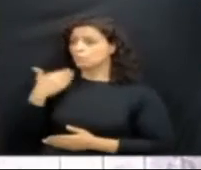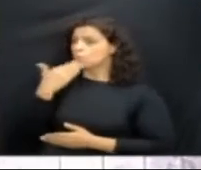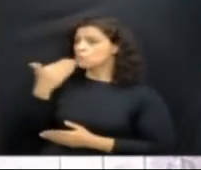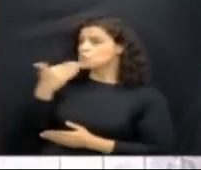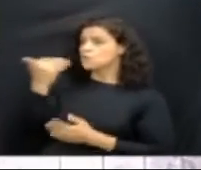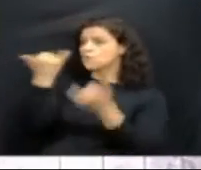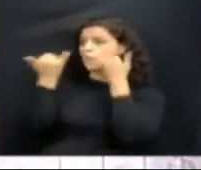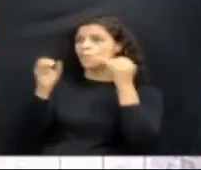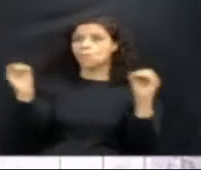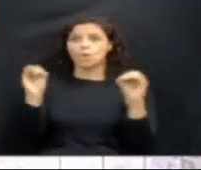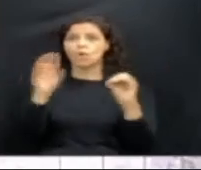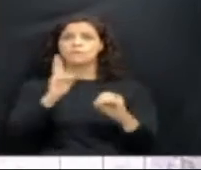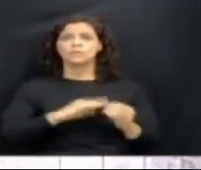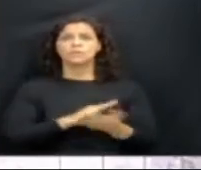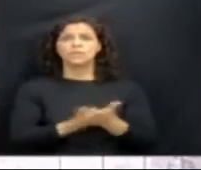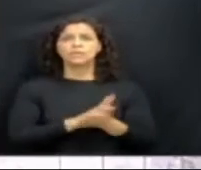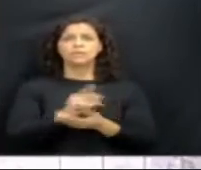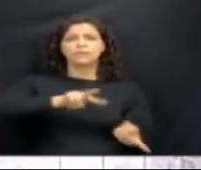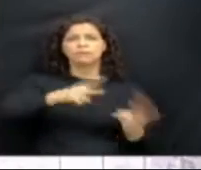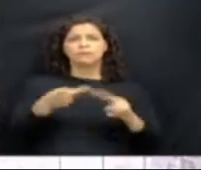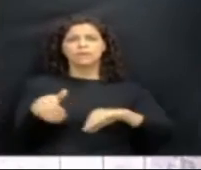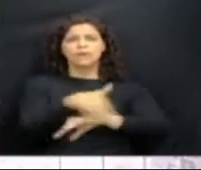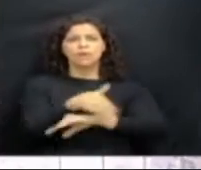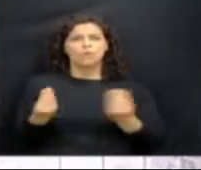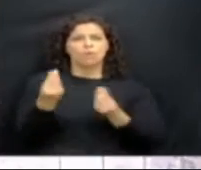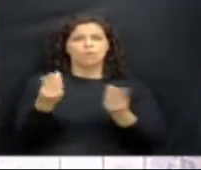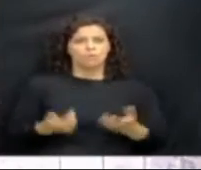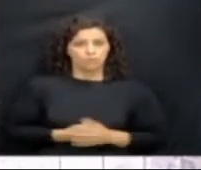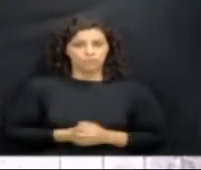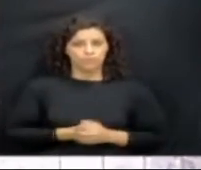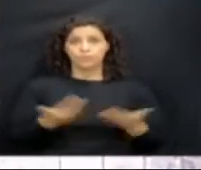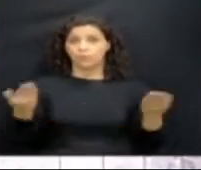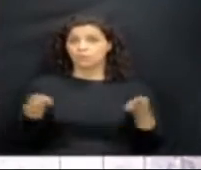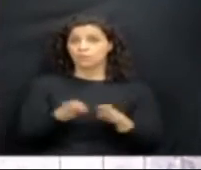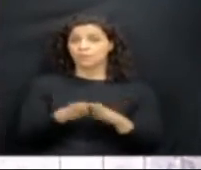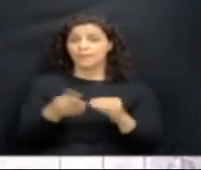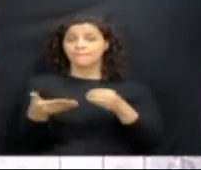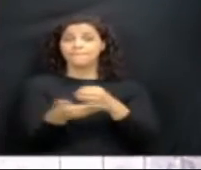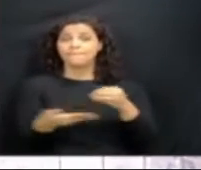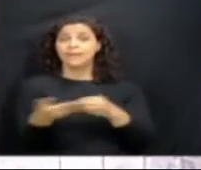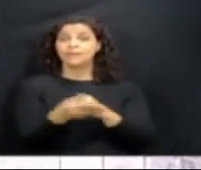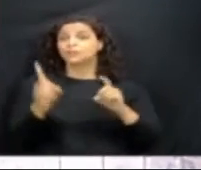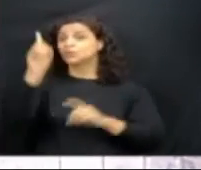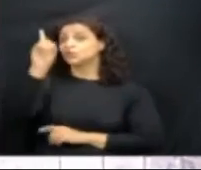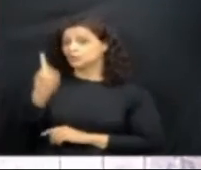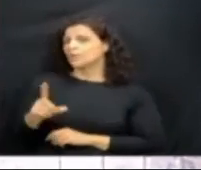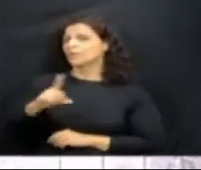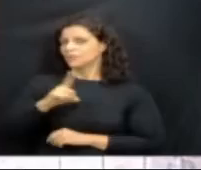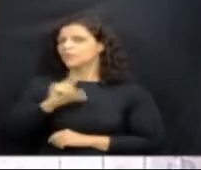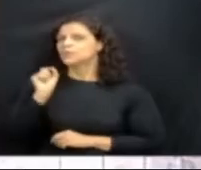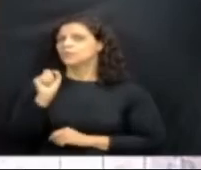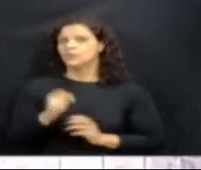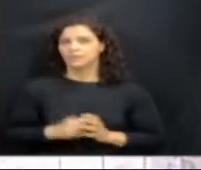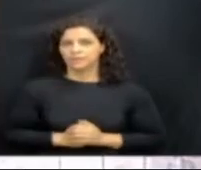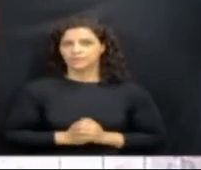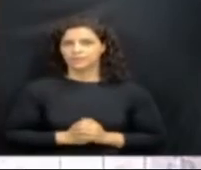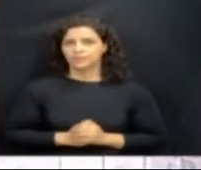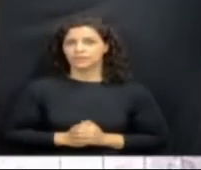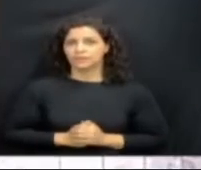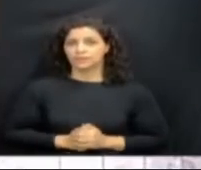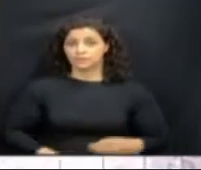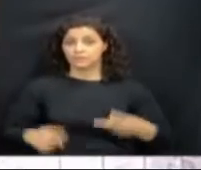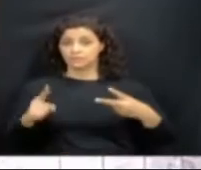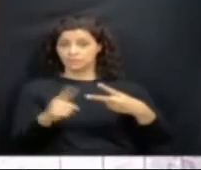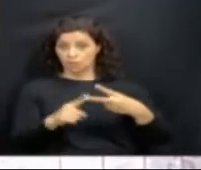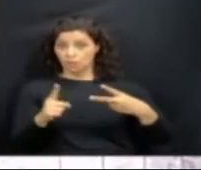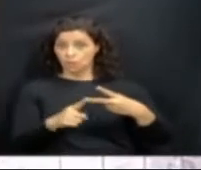feitos. Como que estamos votando a delegação? E aqui, princípio básico do direito. que vai ao segundo item